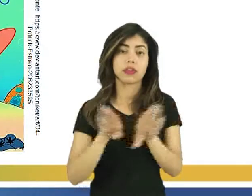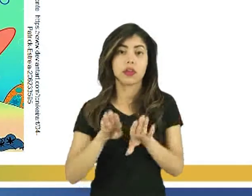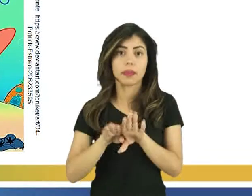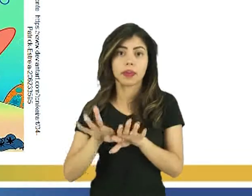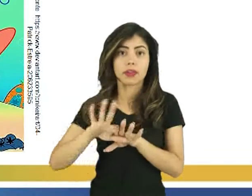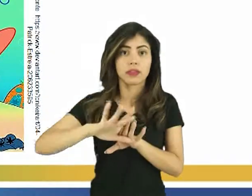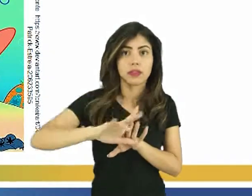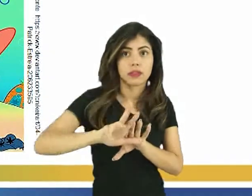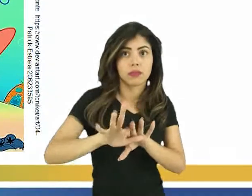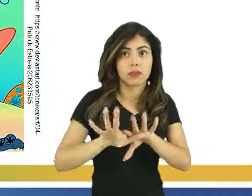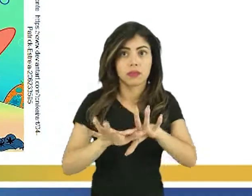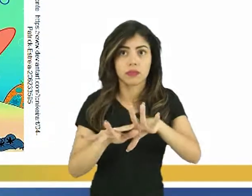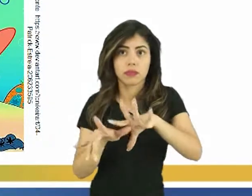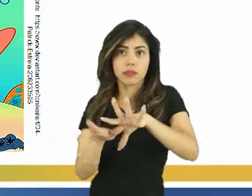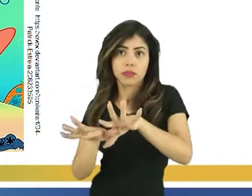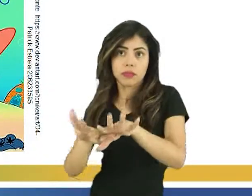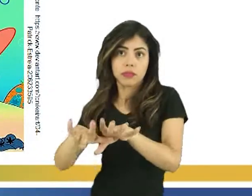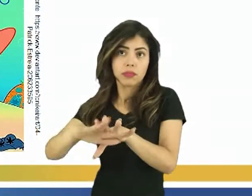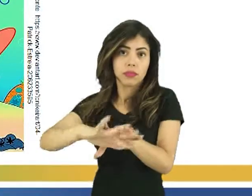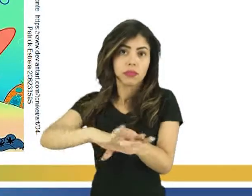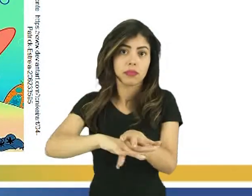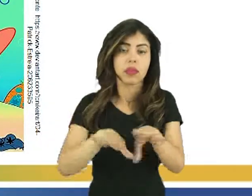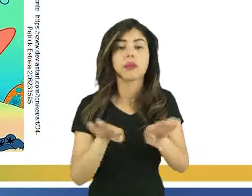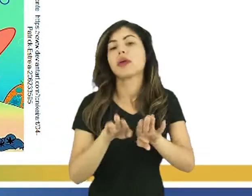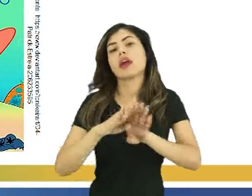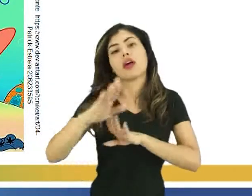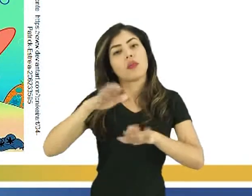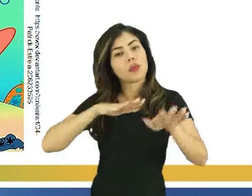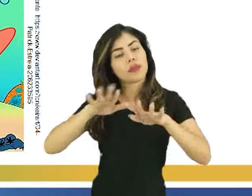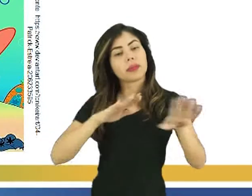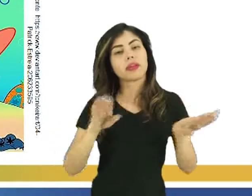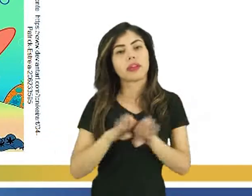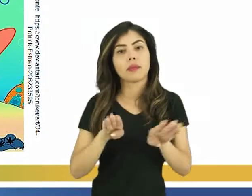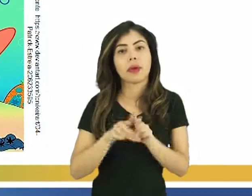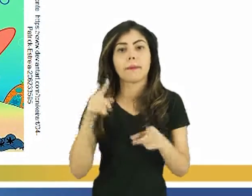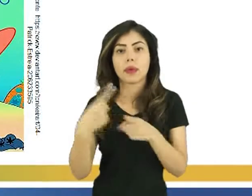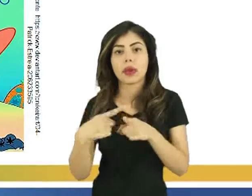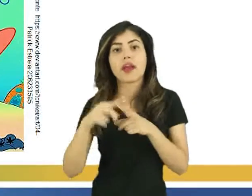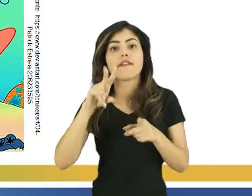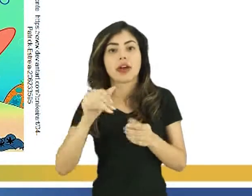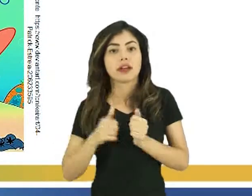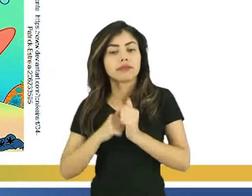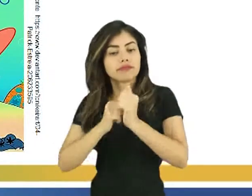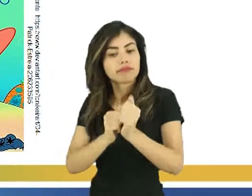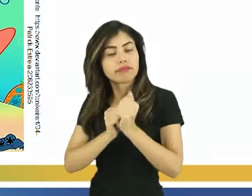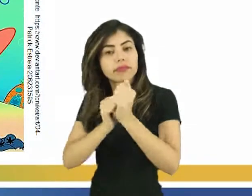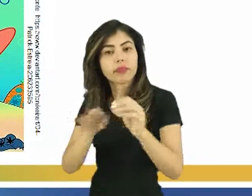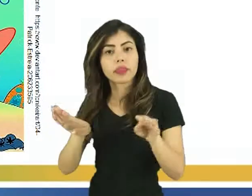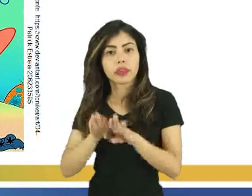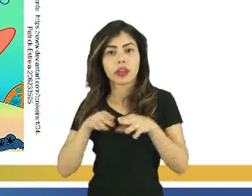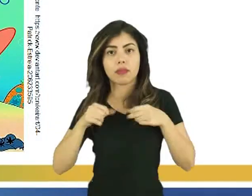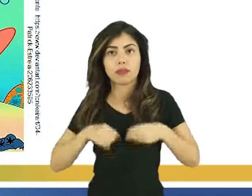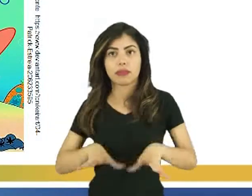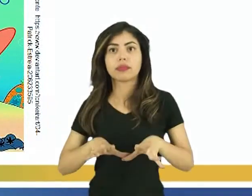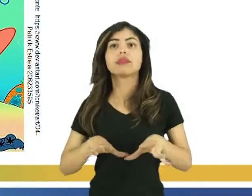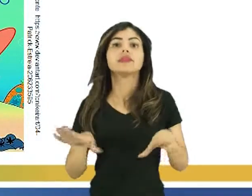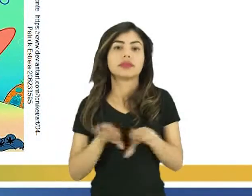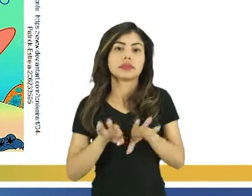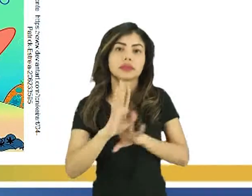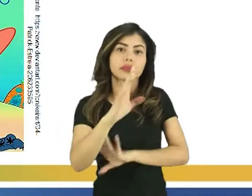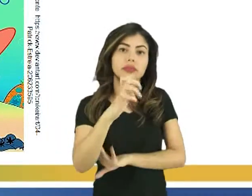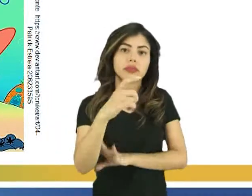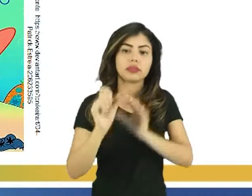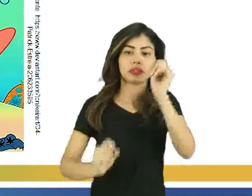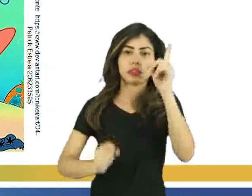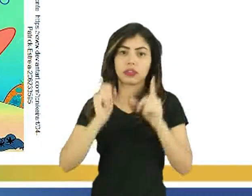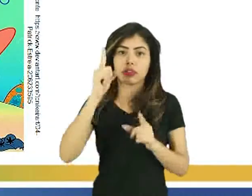ao mesmo tempo que vai permitir a excreção, porque vai carregar as substâncias que precisam ser eliminadas do corpo. Então, a estrela do